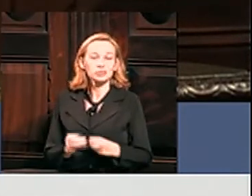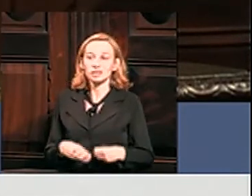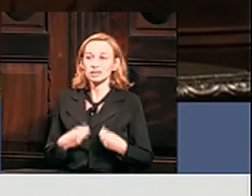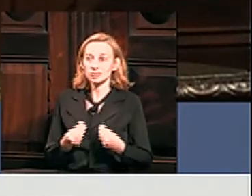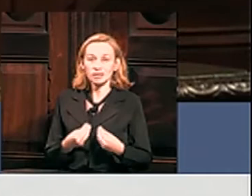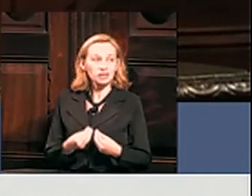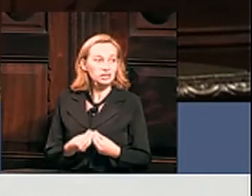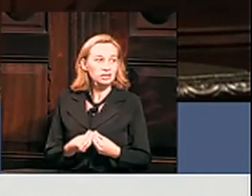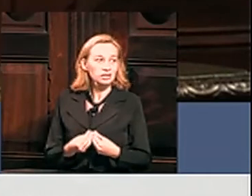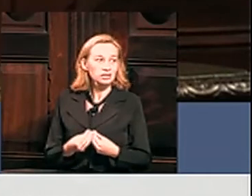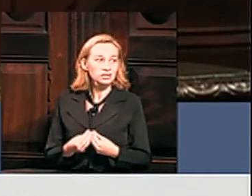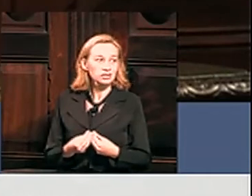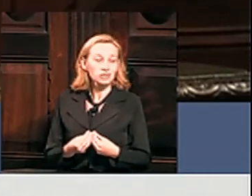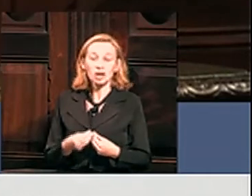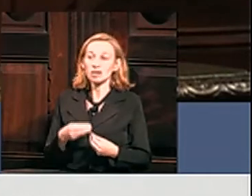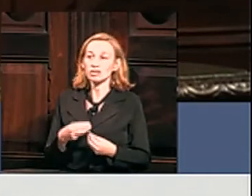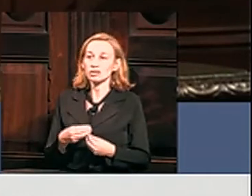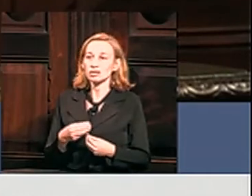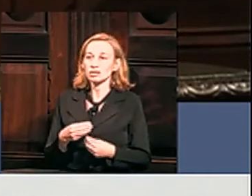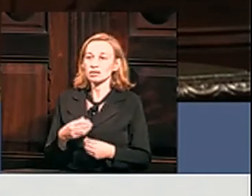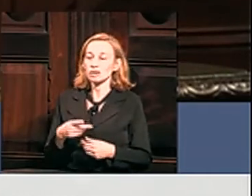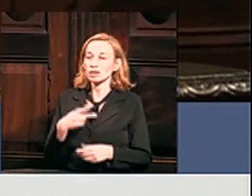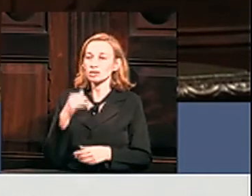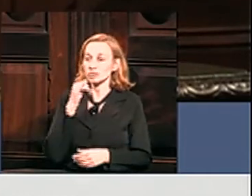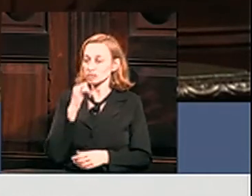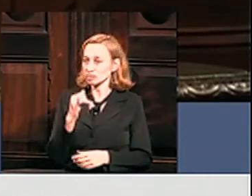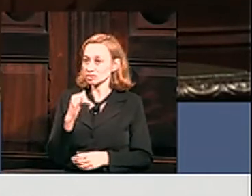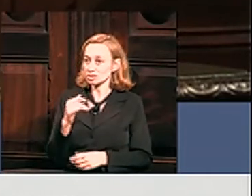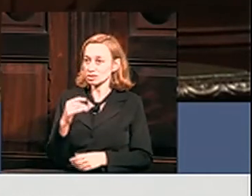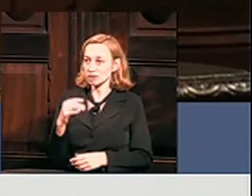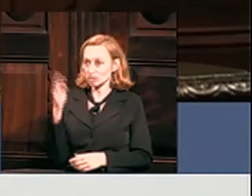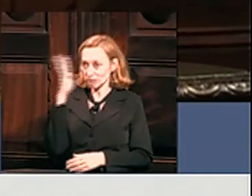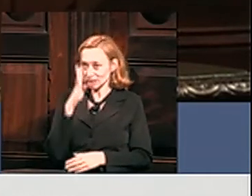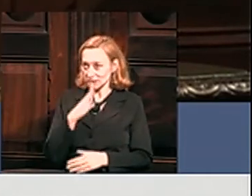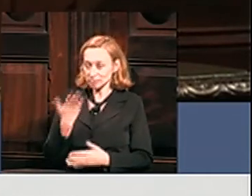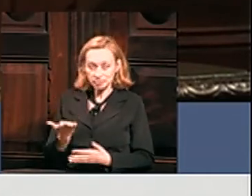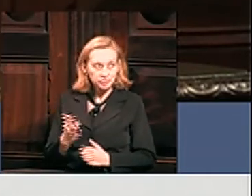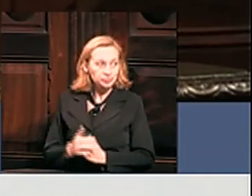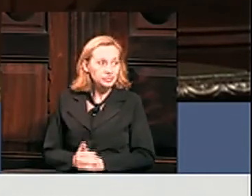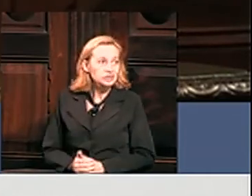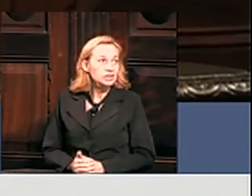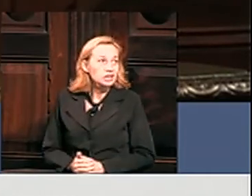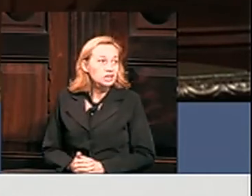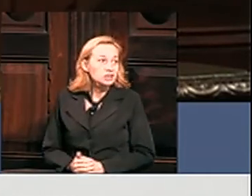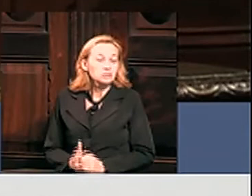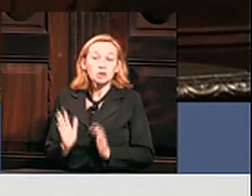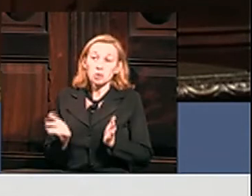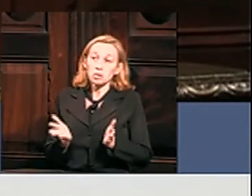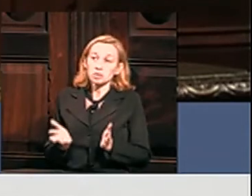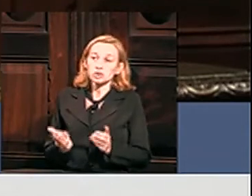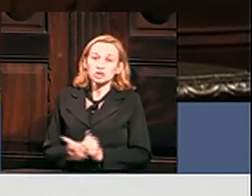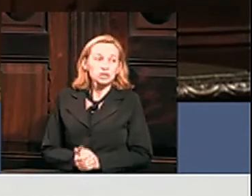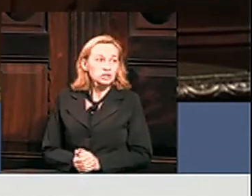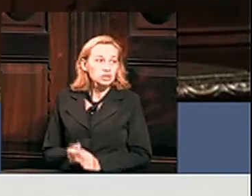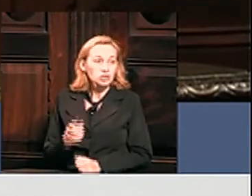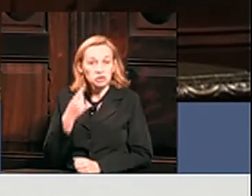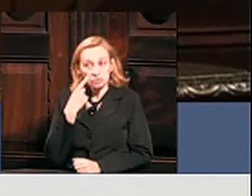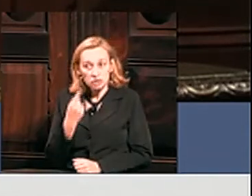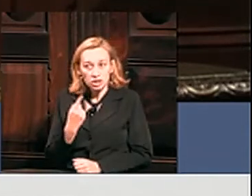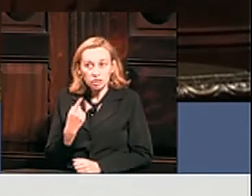população brasileira, e não mais do mesmo que a gente ouve, ou então